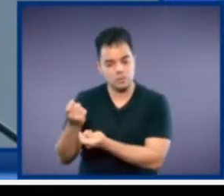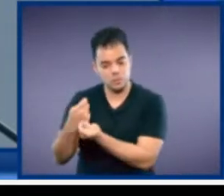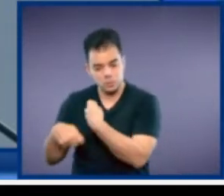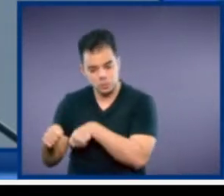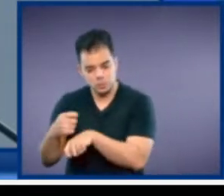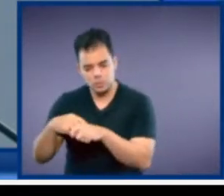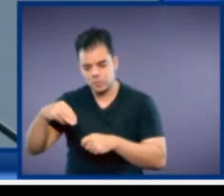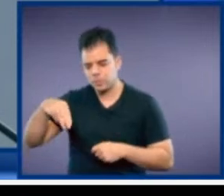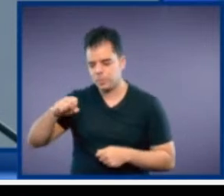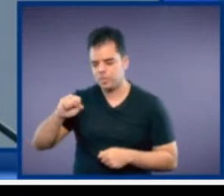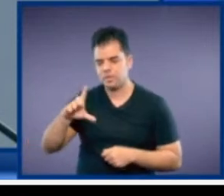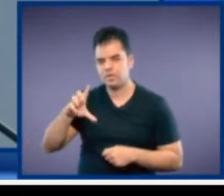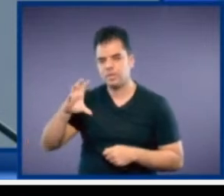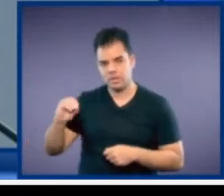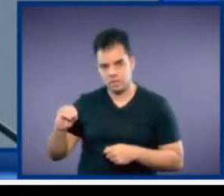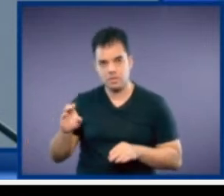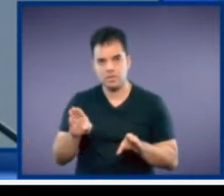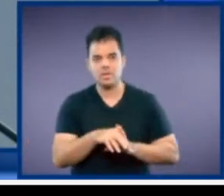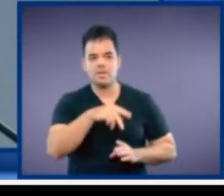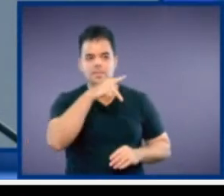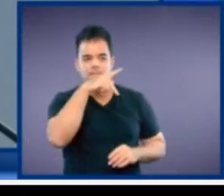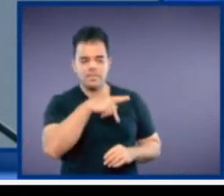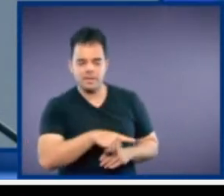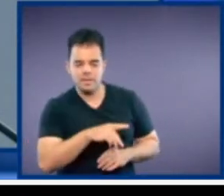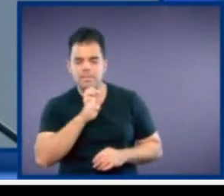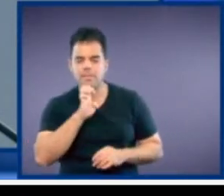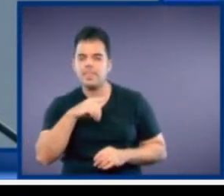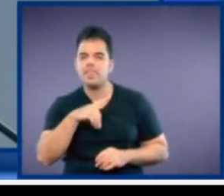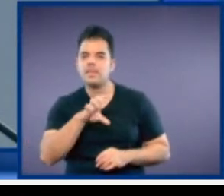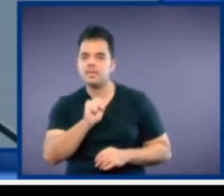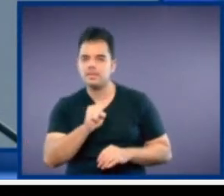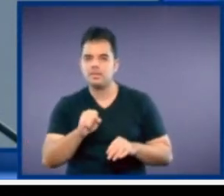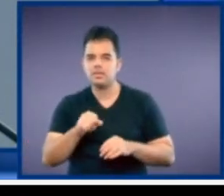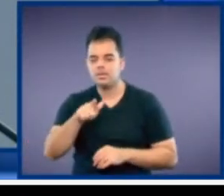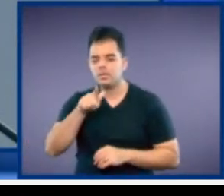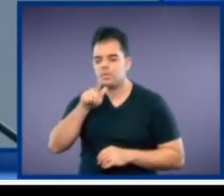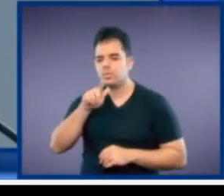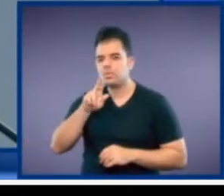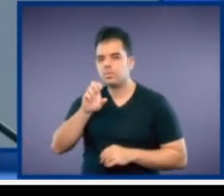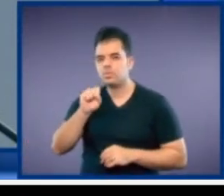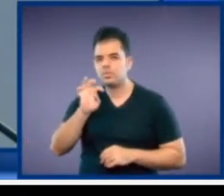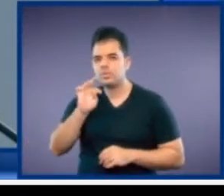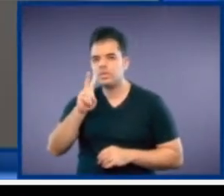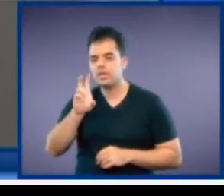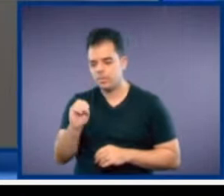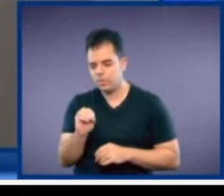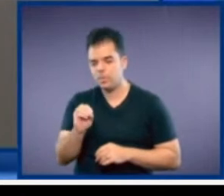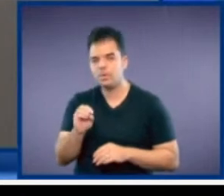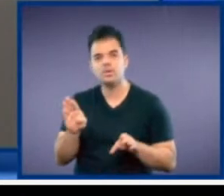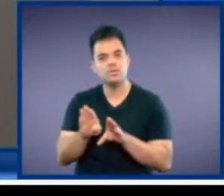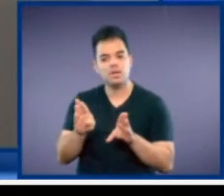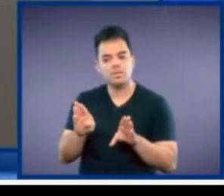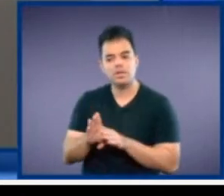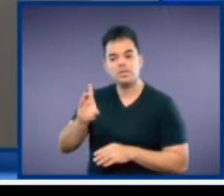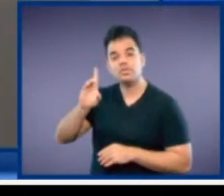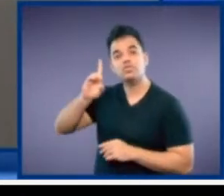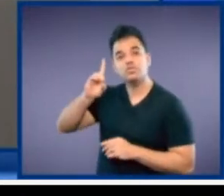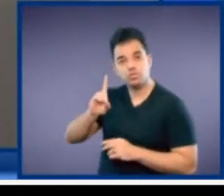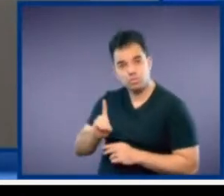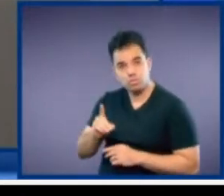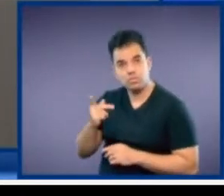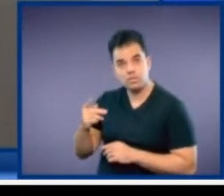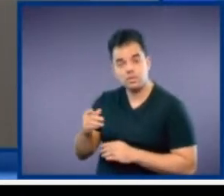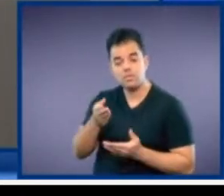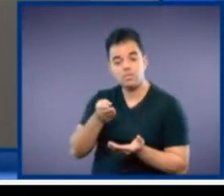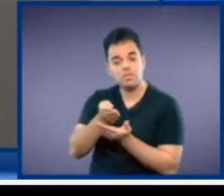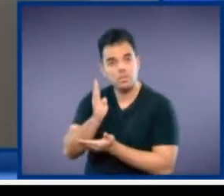Guaranis, presidente do BNDES, nosso Gustavo Montesano, diretor de